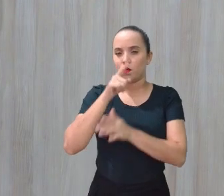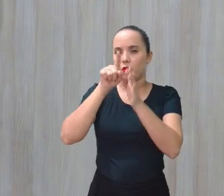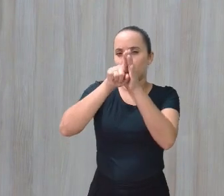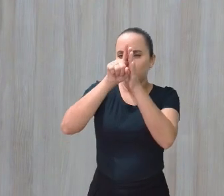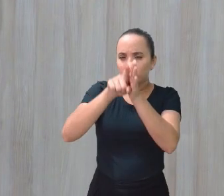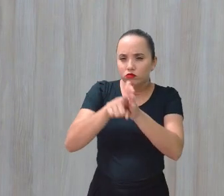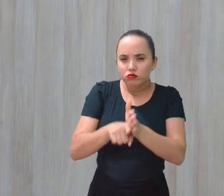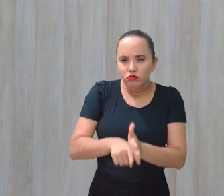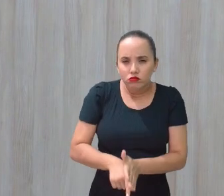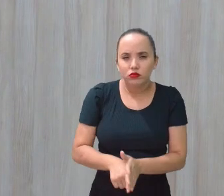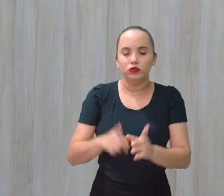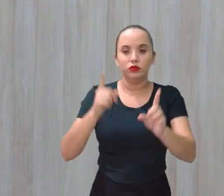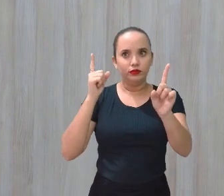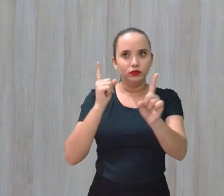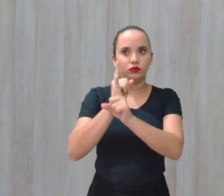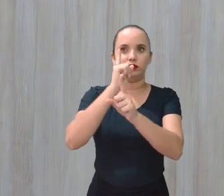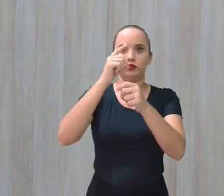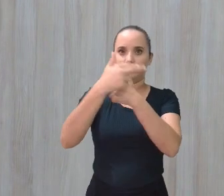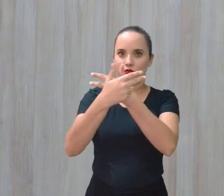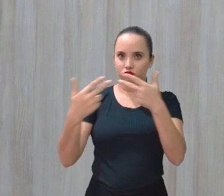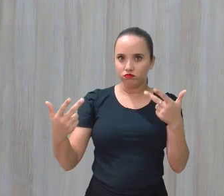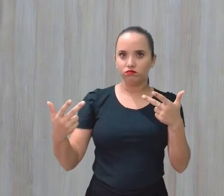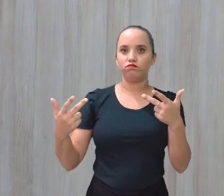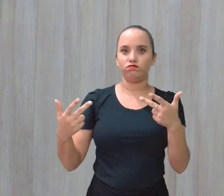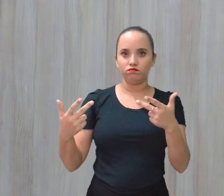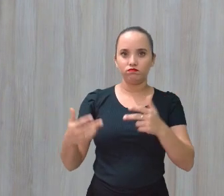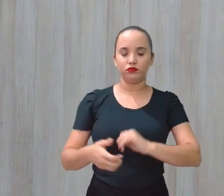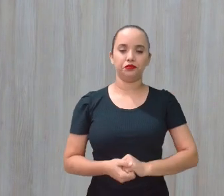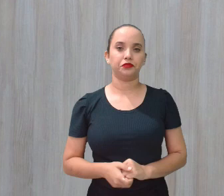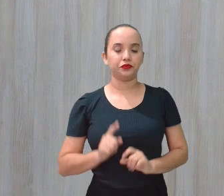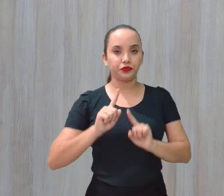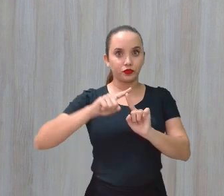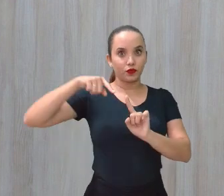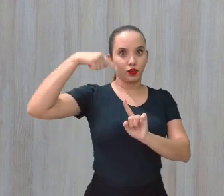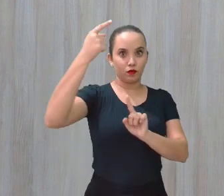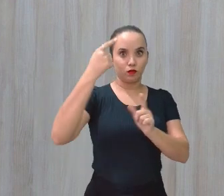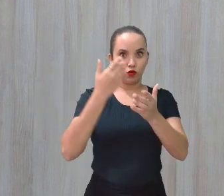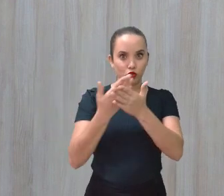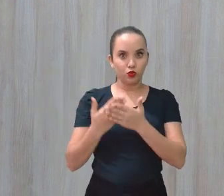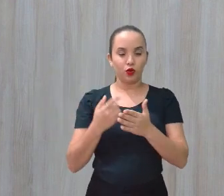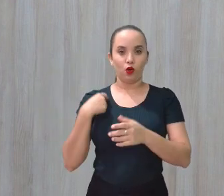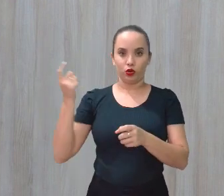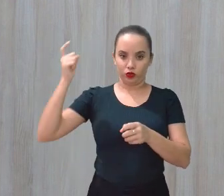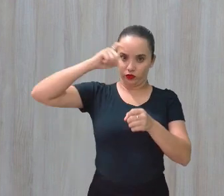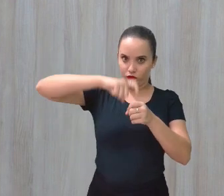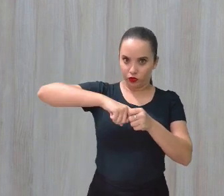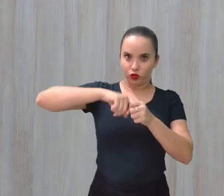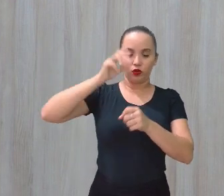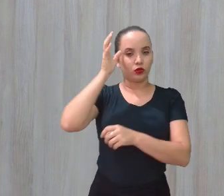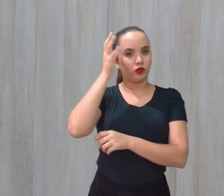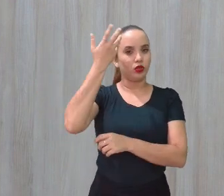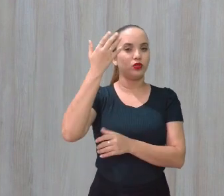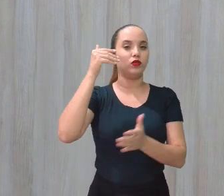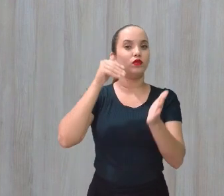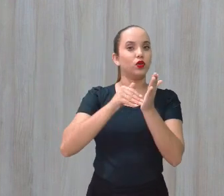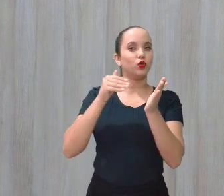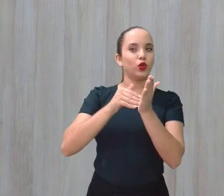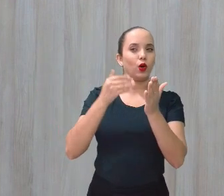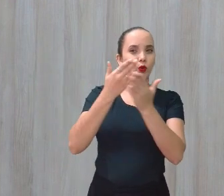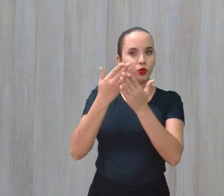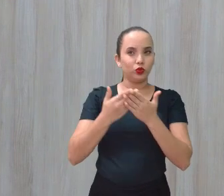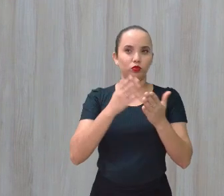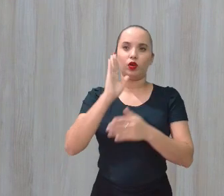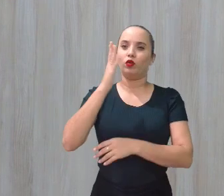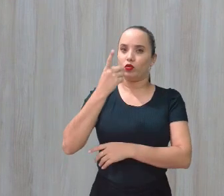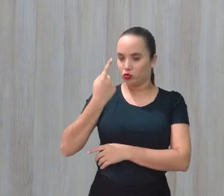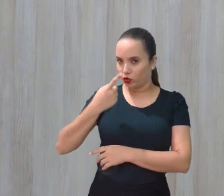na internet, vai encontrar um monte de situações, tá bom? Na próxima aula eu volto resolvendo aquele que ficou da última aula. Já olhei no canal lá